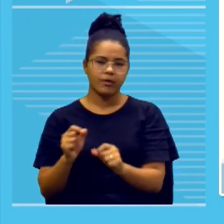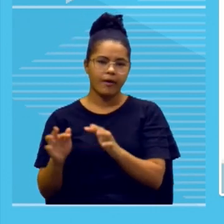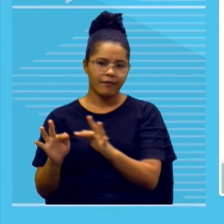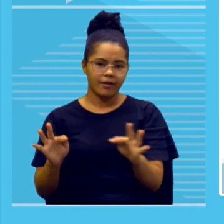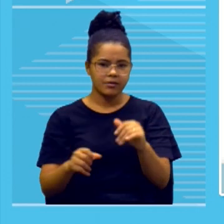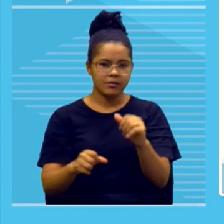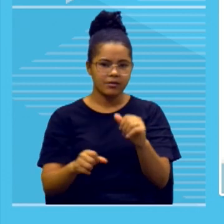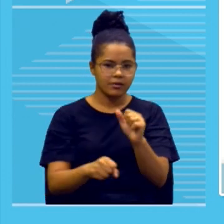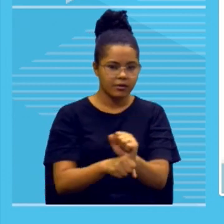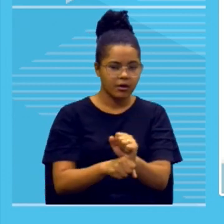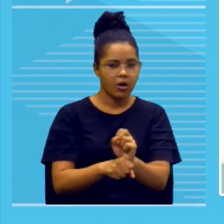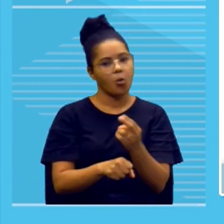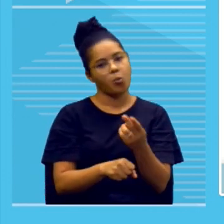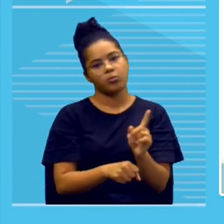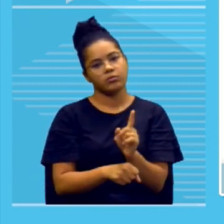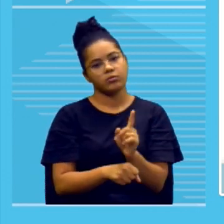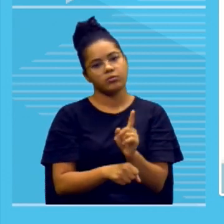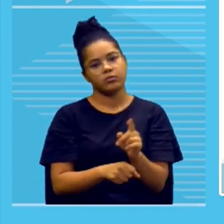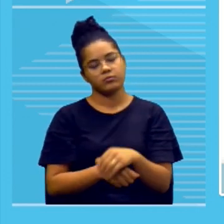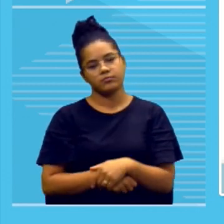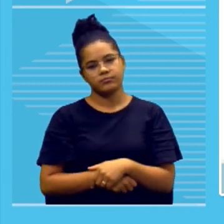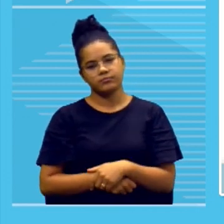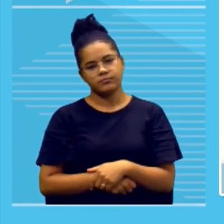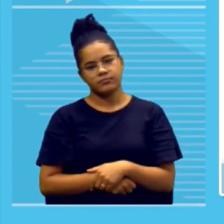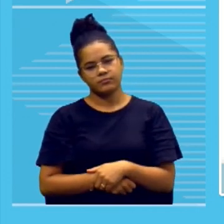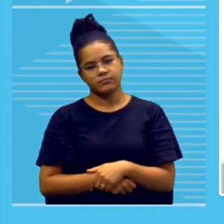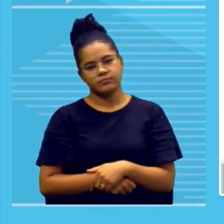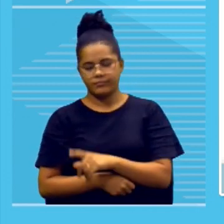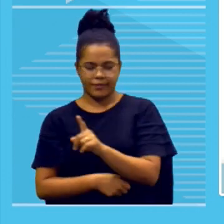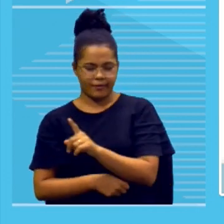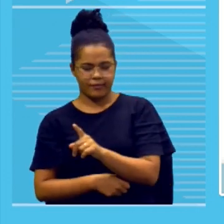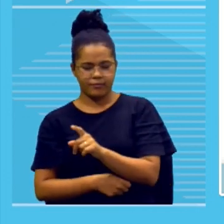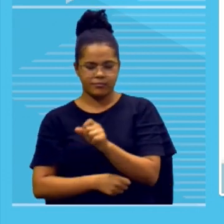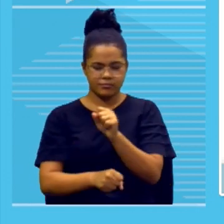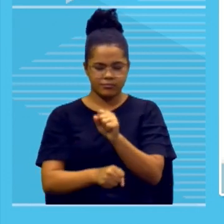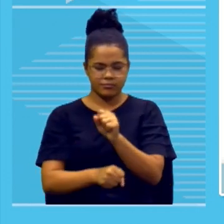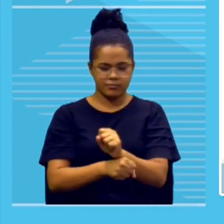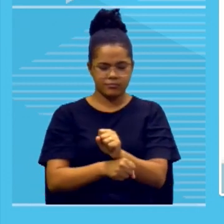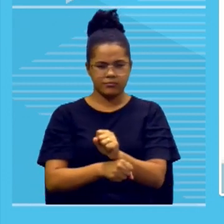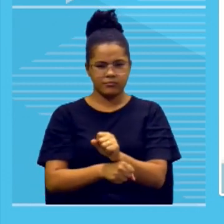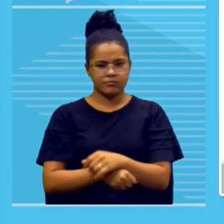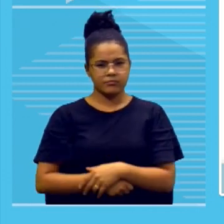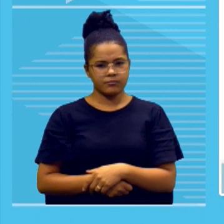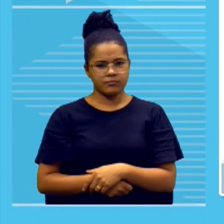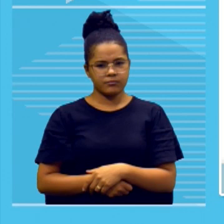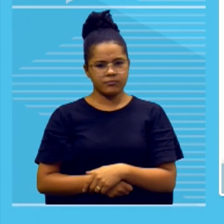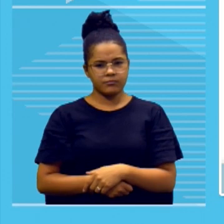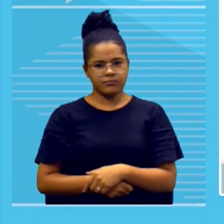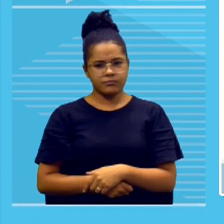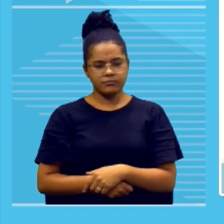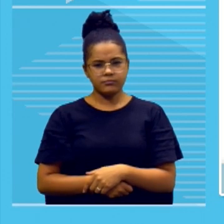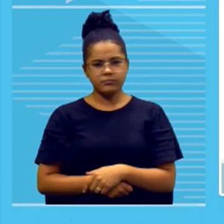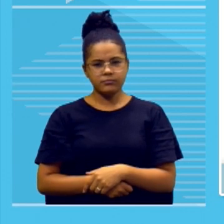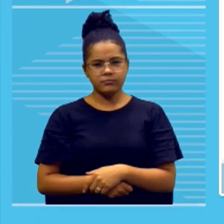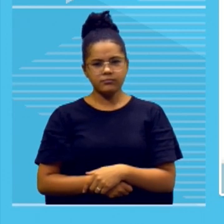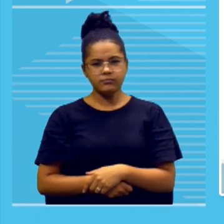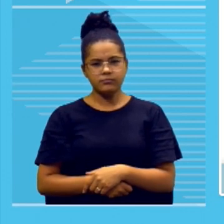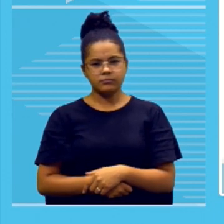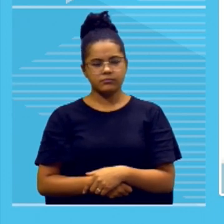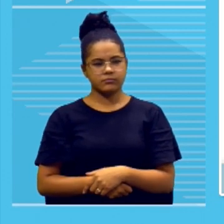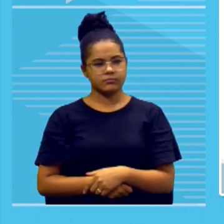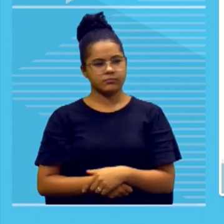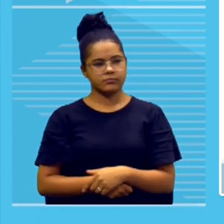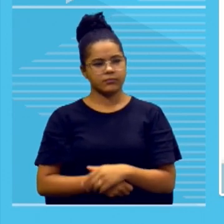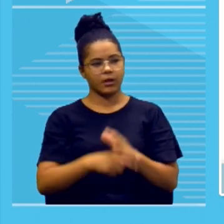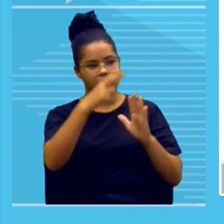Não. Espere. Não espere. A vírgula pode criar heróis. Isso só.